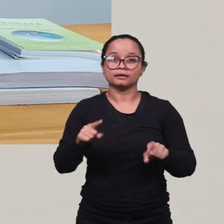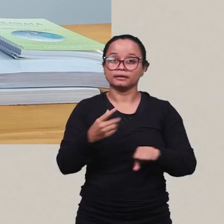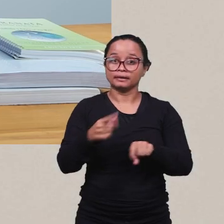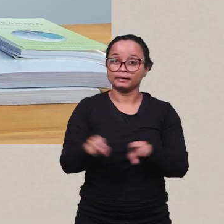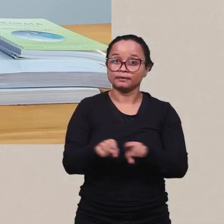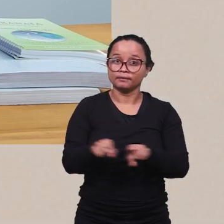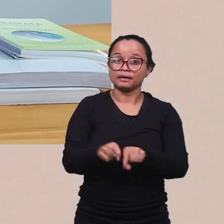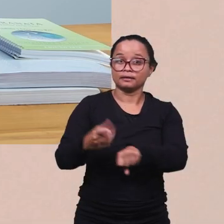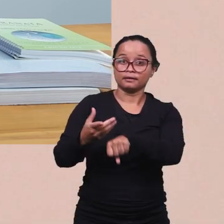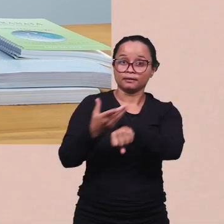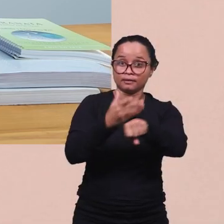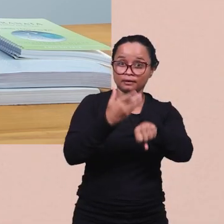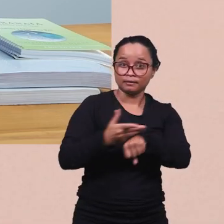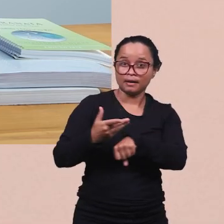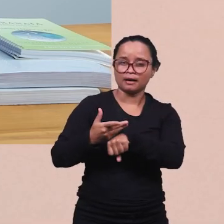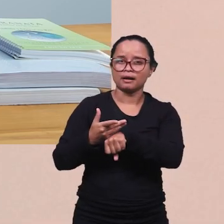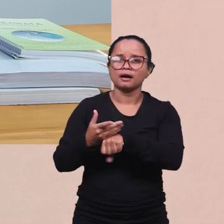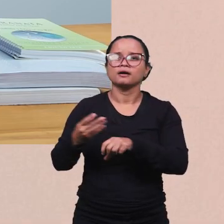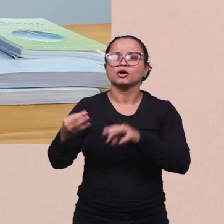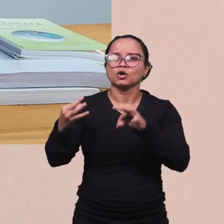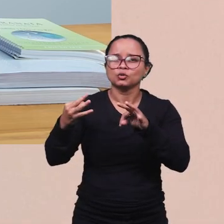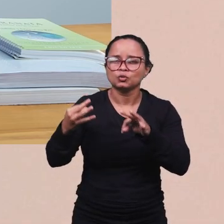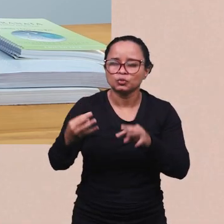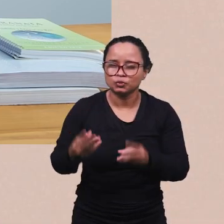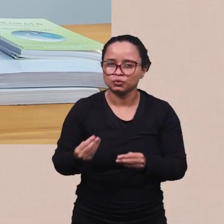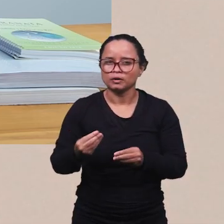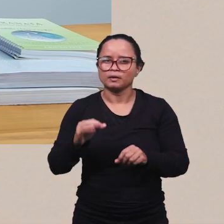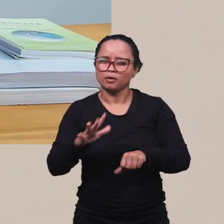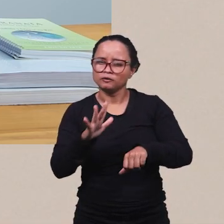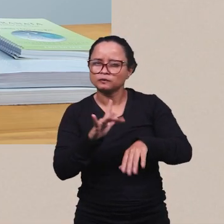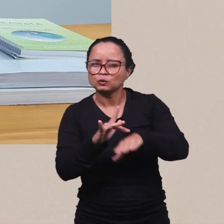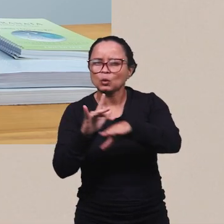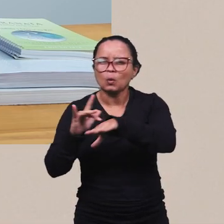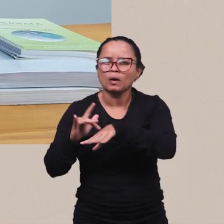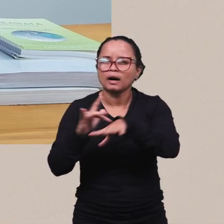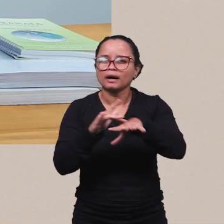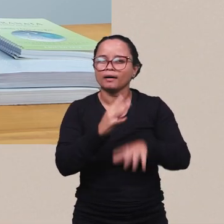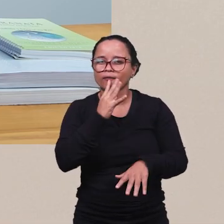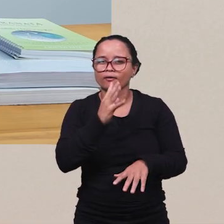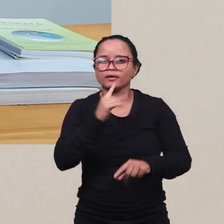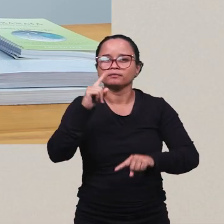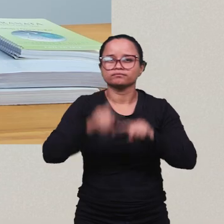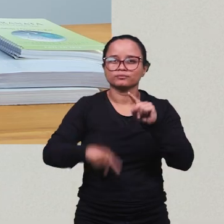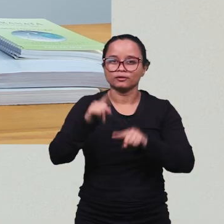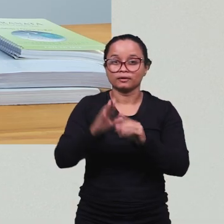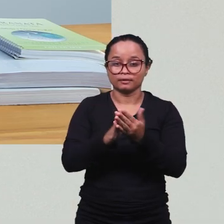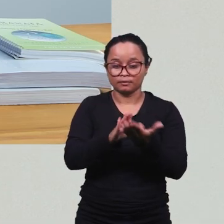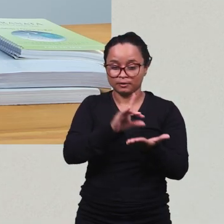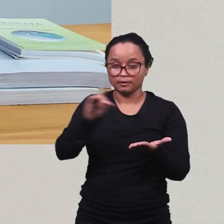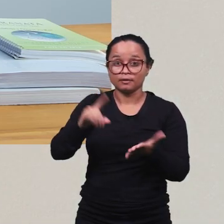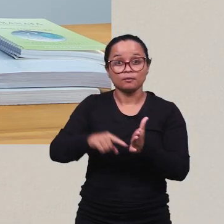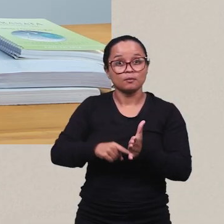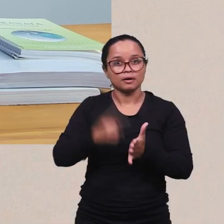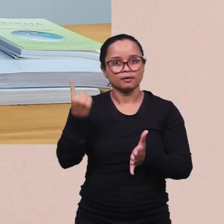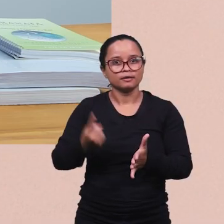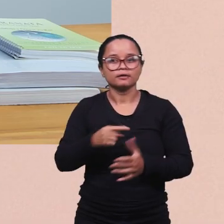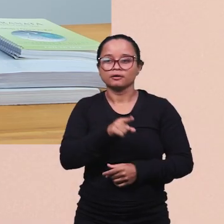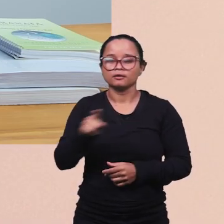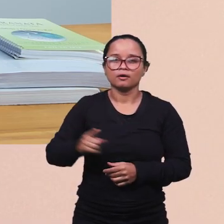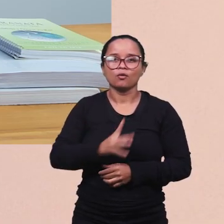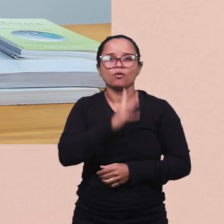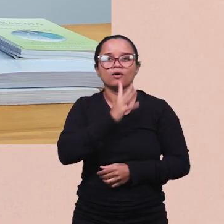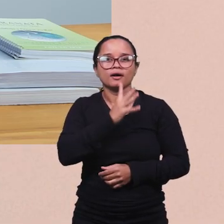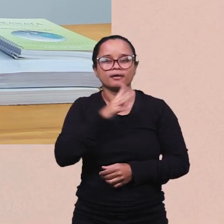o exercício de suas funções preservado e poderem tocar e conhecer objetos bíblicos pela primeira vez, que lhes